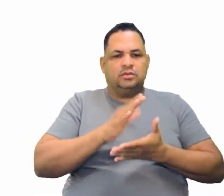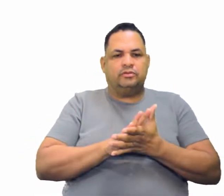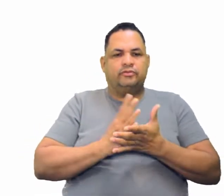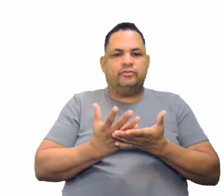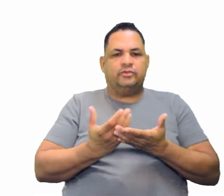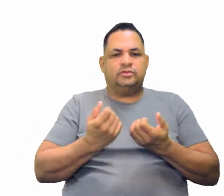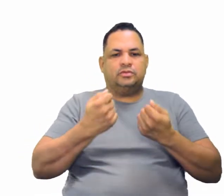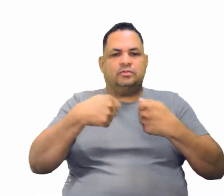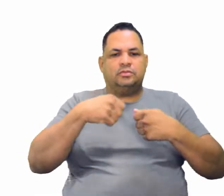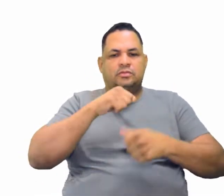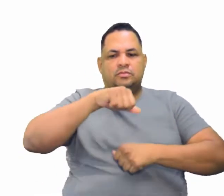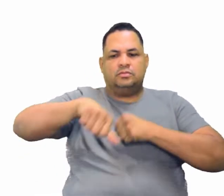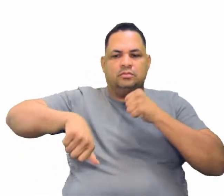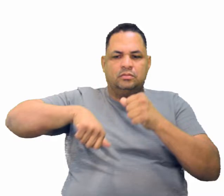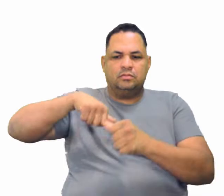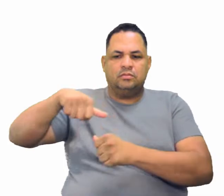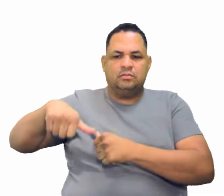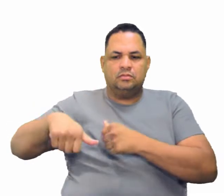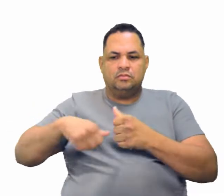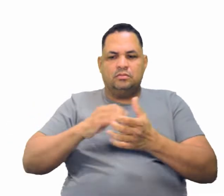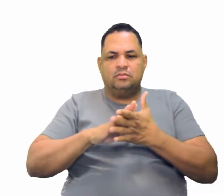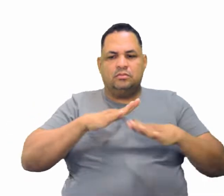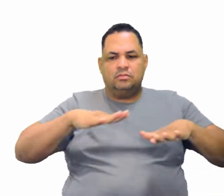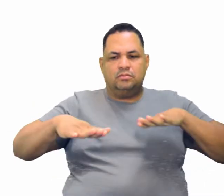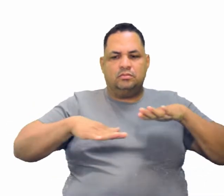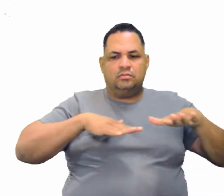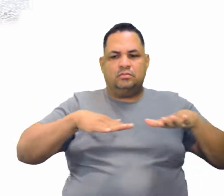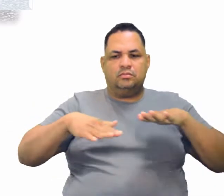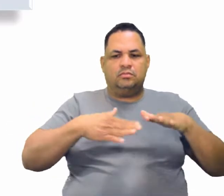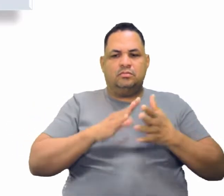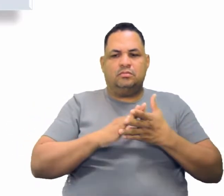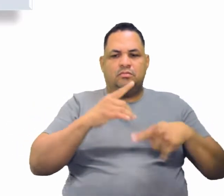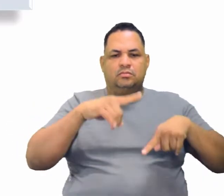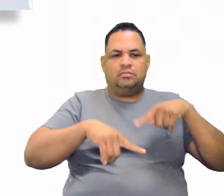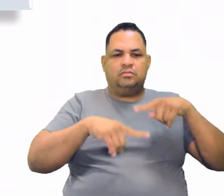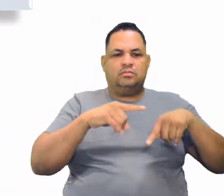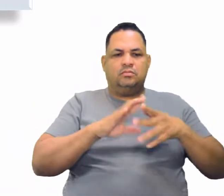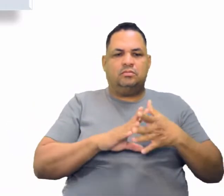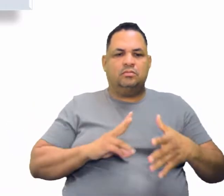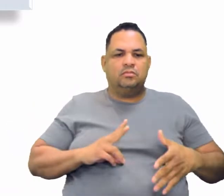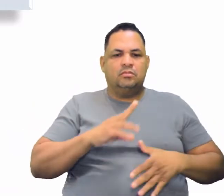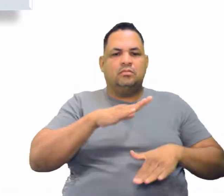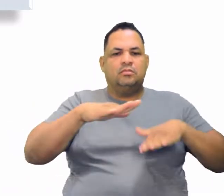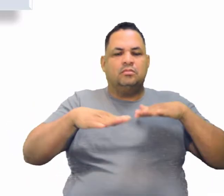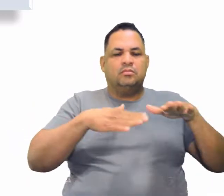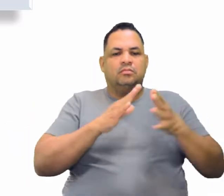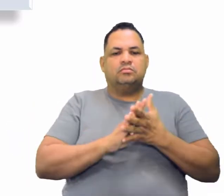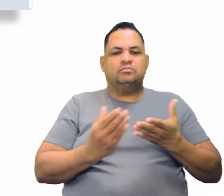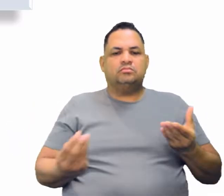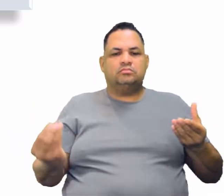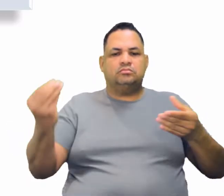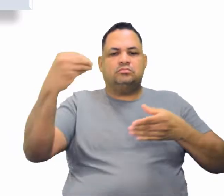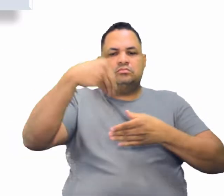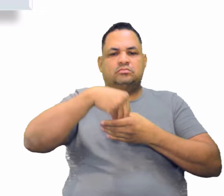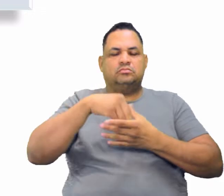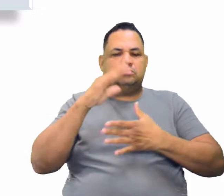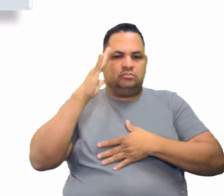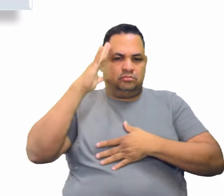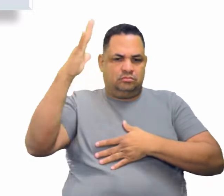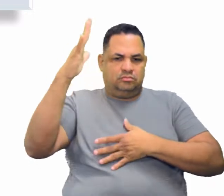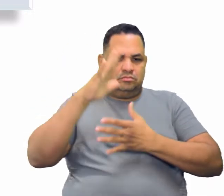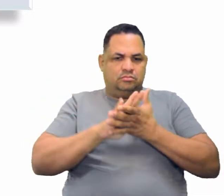capaz de modificar o estado do movimento do corpo. Então, força e movimento aí estão bem relacionados